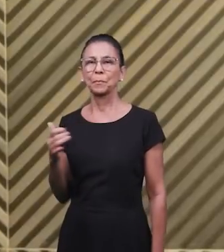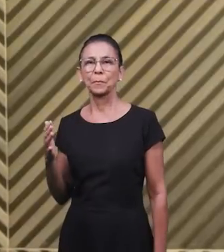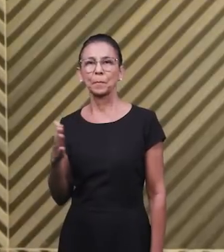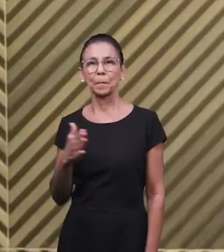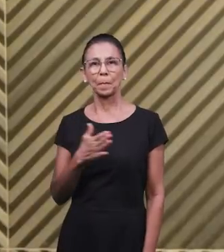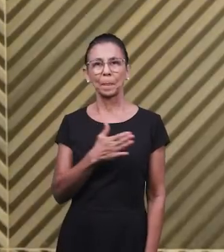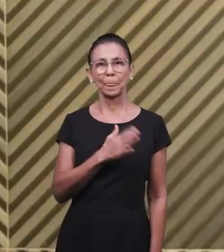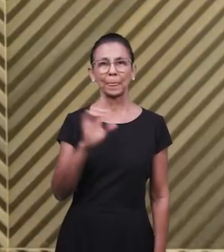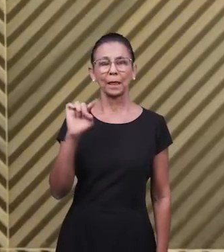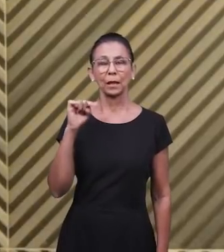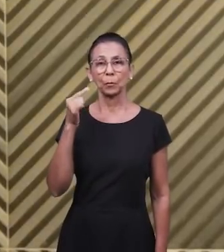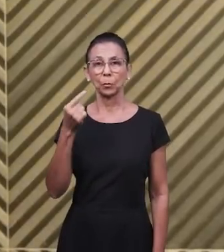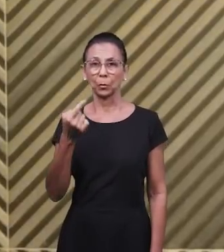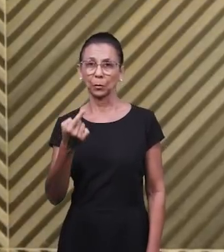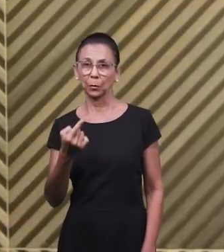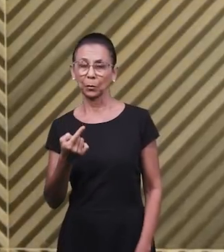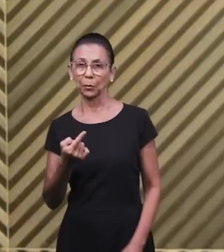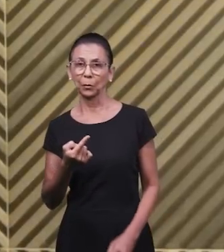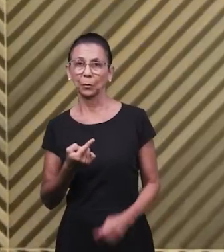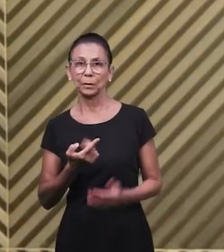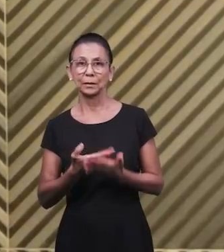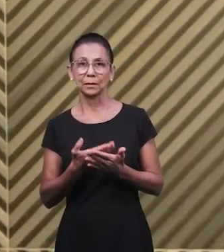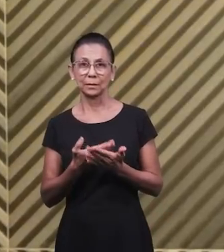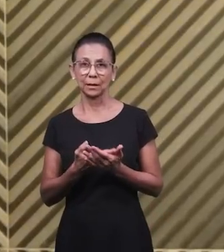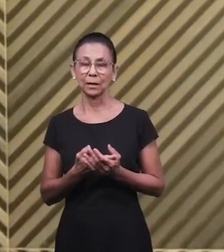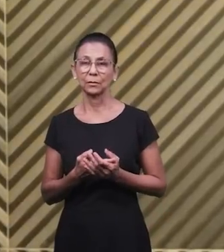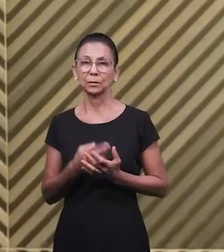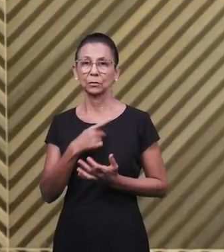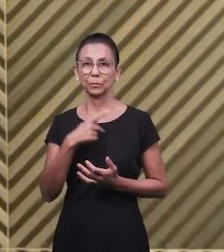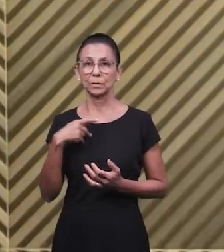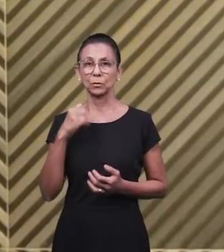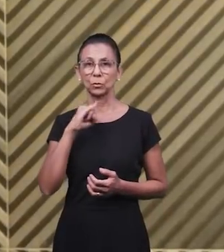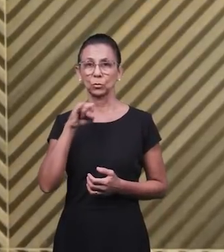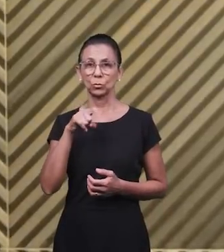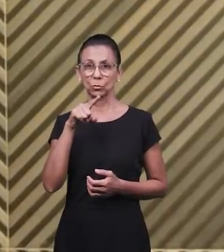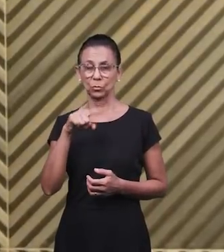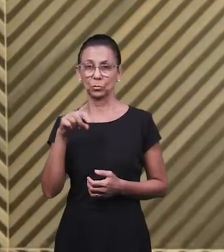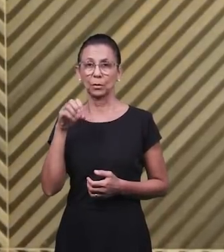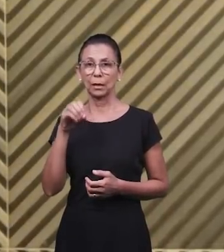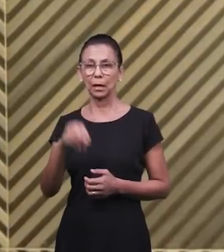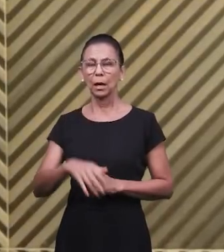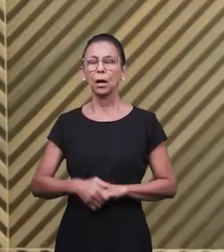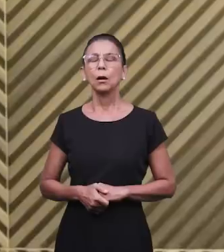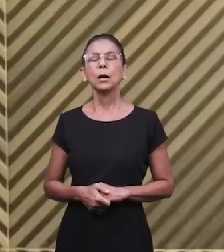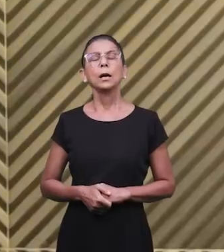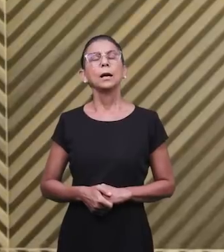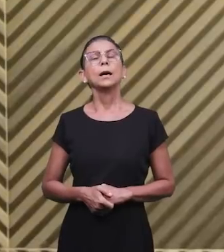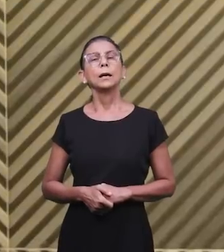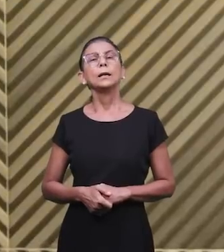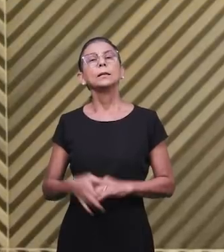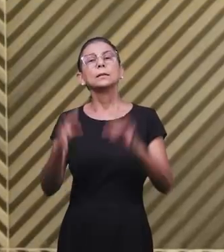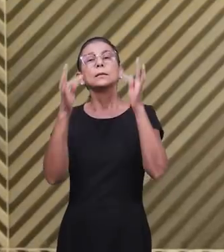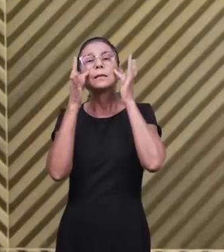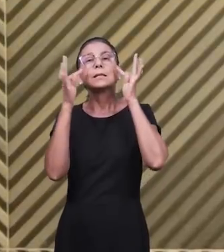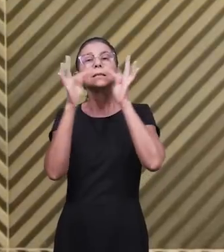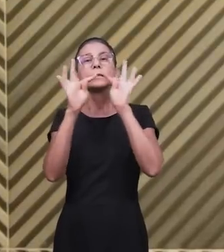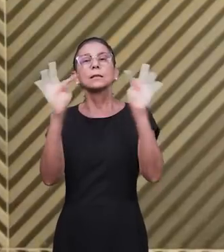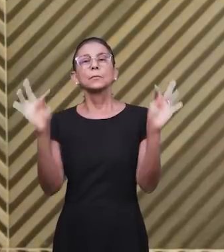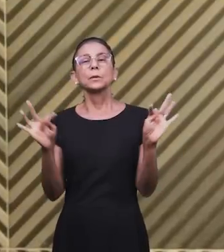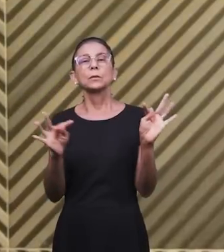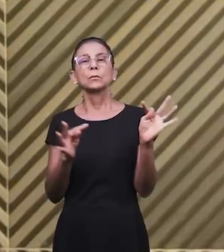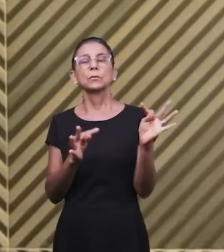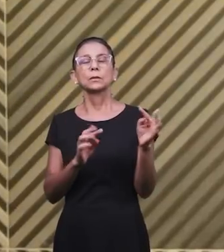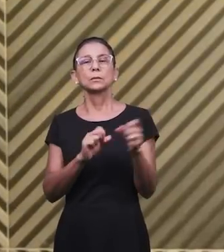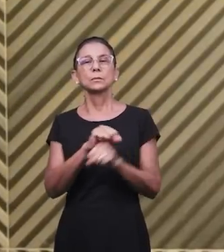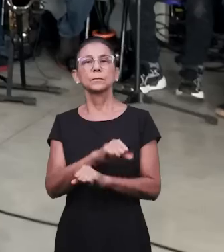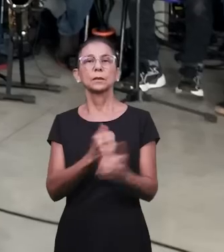Após a ministração da sua aula, o pastor João Carlos Braga fez questão de deixar o seu depoimento sobre o seminário de jovens no